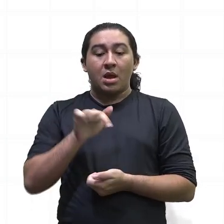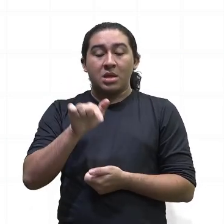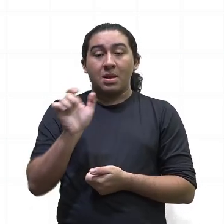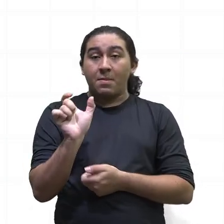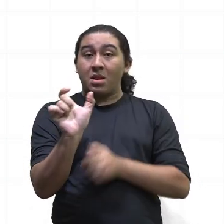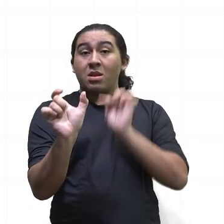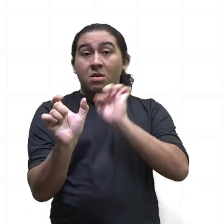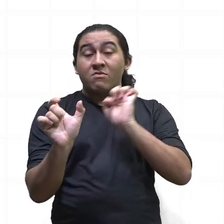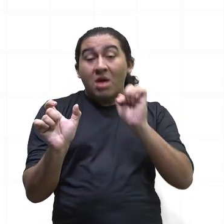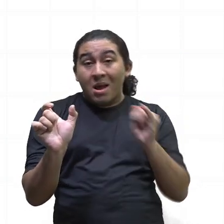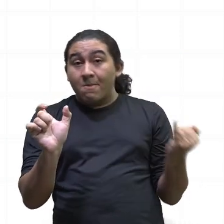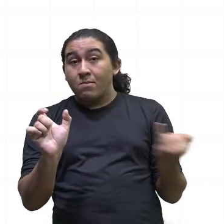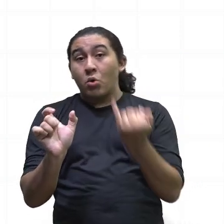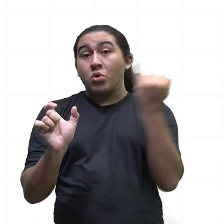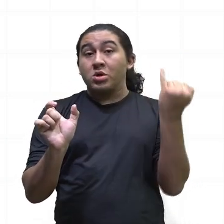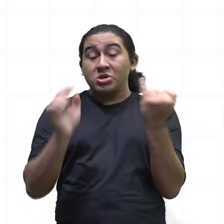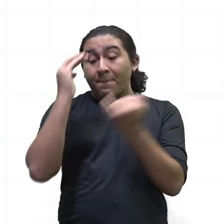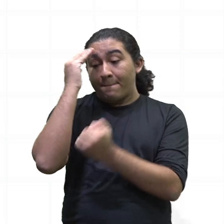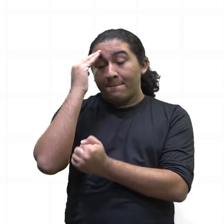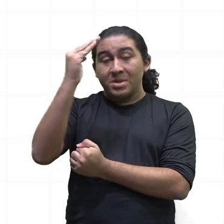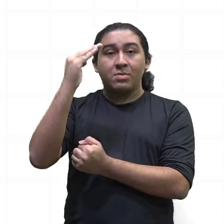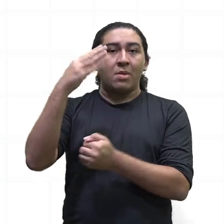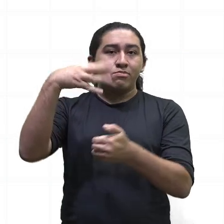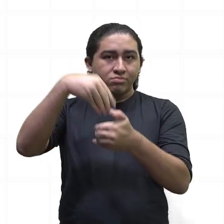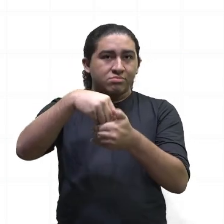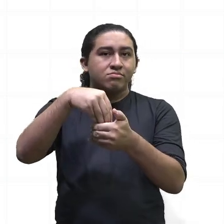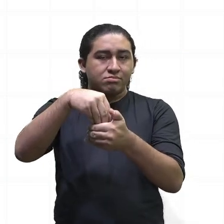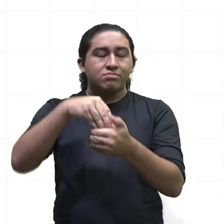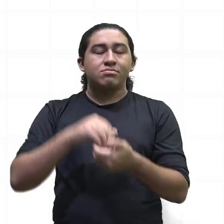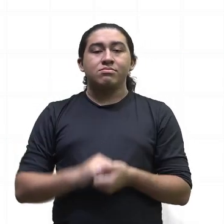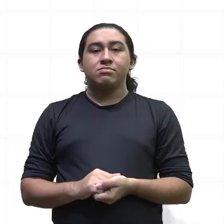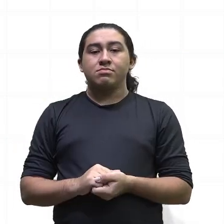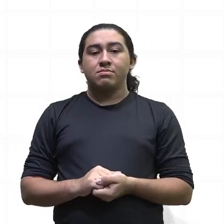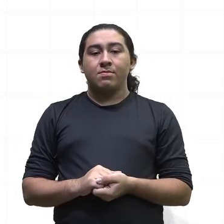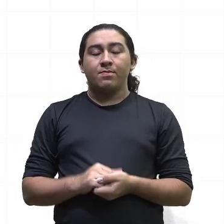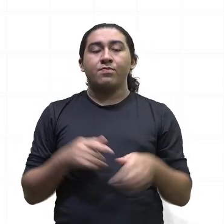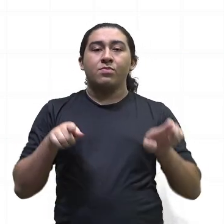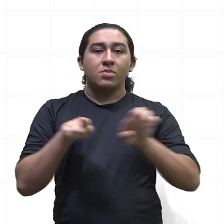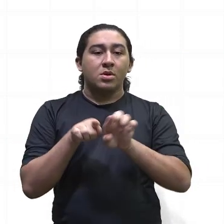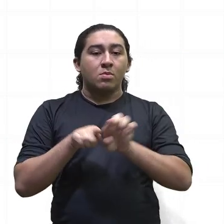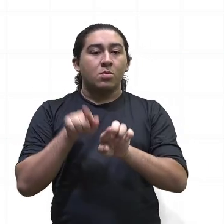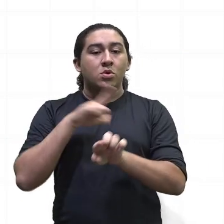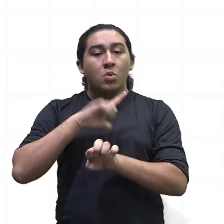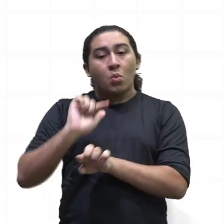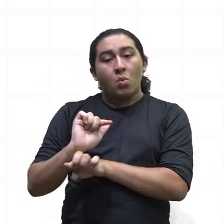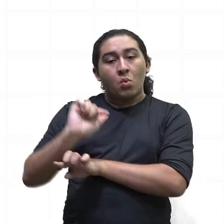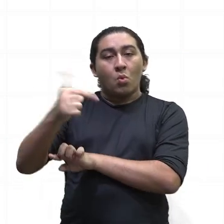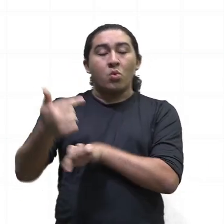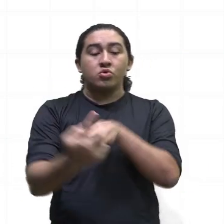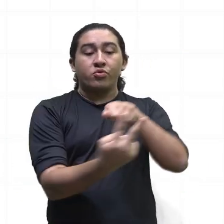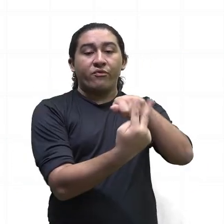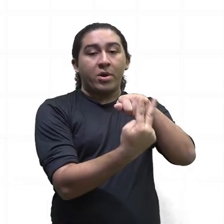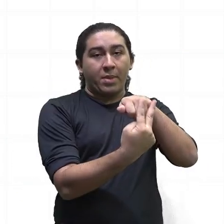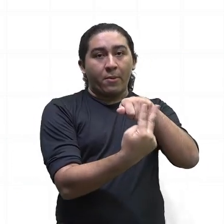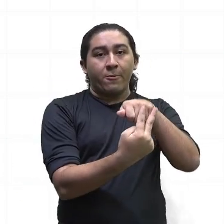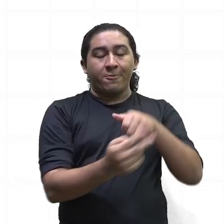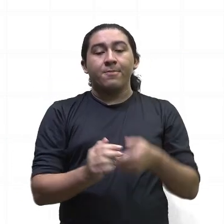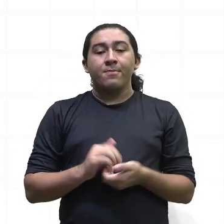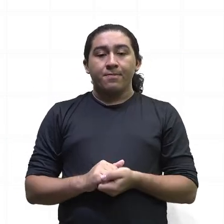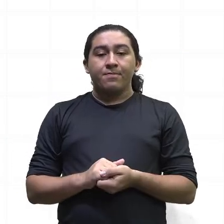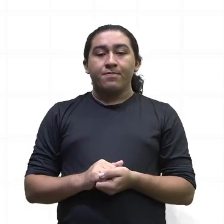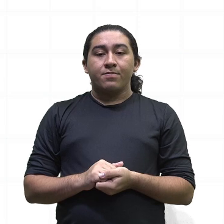Mais importante do sintagma, certo? E aí nós temos o sintagma verbal.